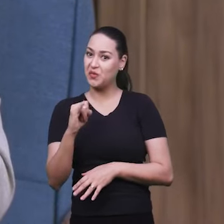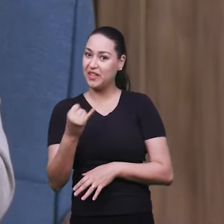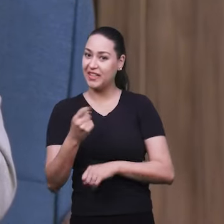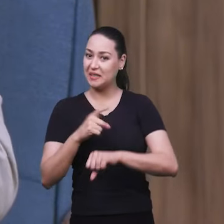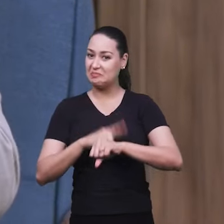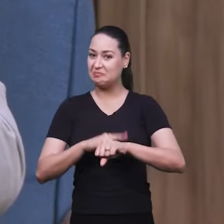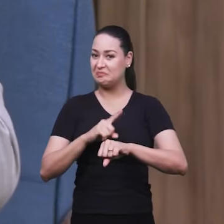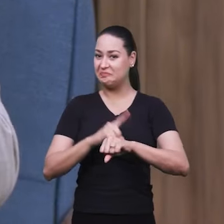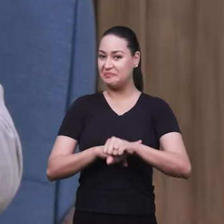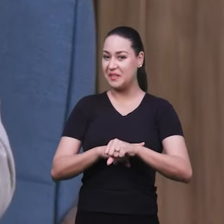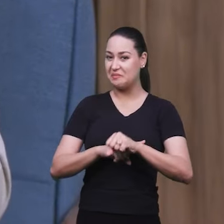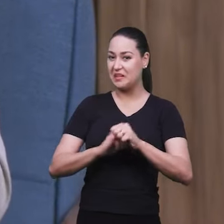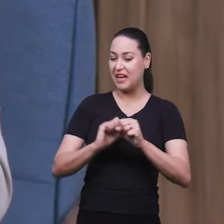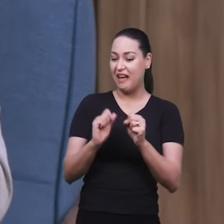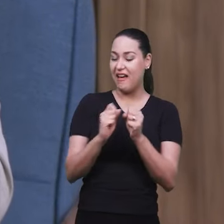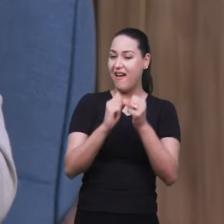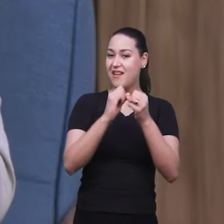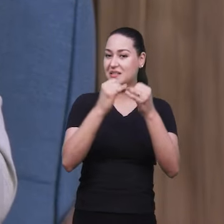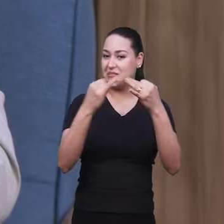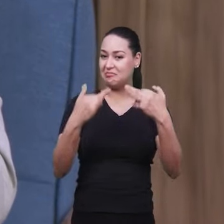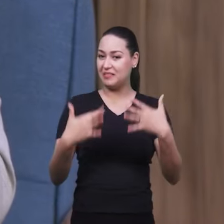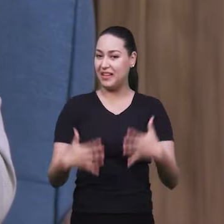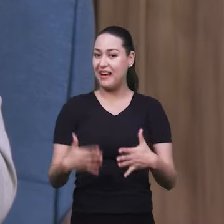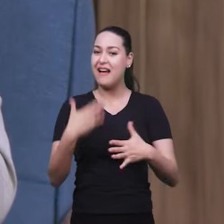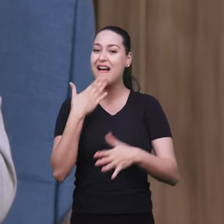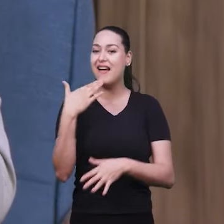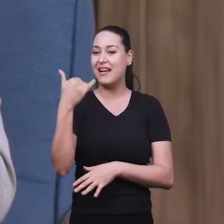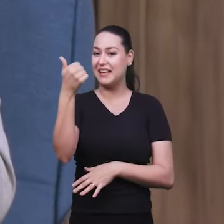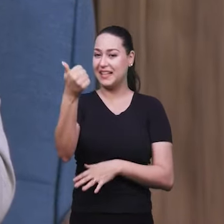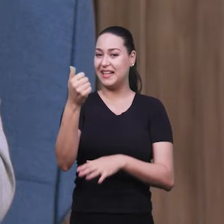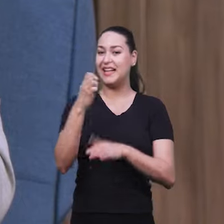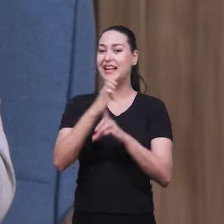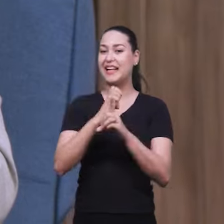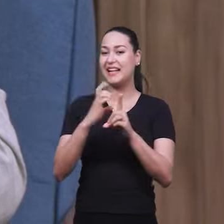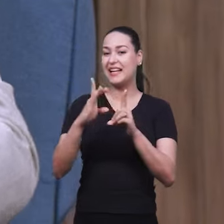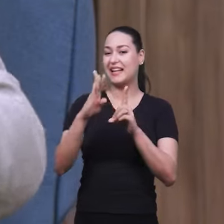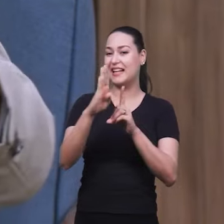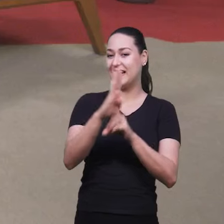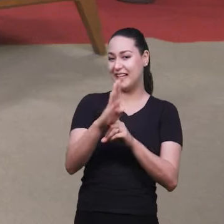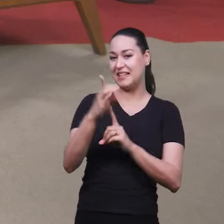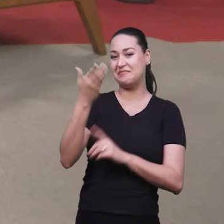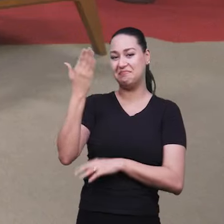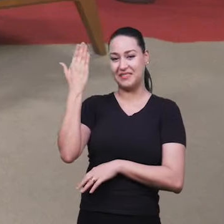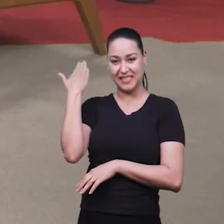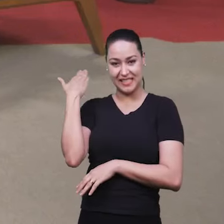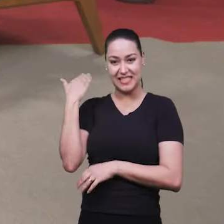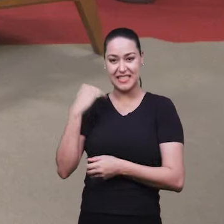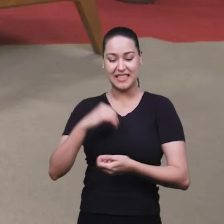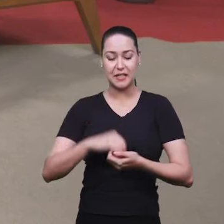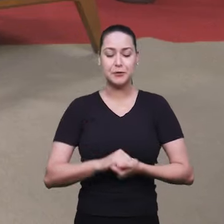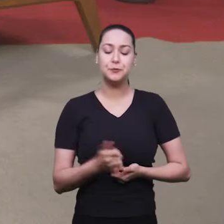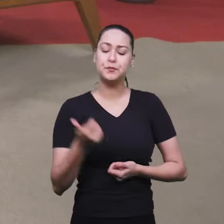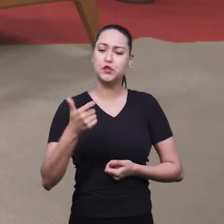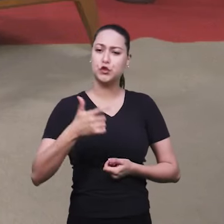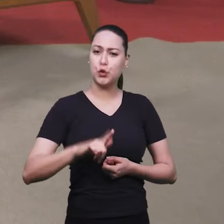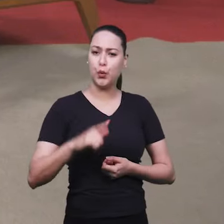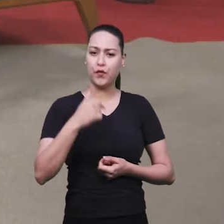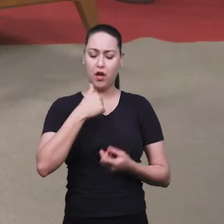conversa para ampliar alguns aspectos daquilo que foi trazido na última Escola Bíblica Dominical. Mais uma vez estamos juntos aqui,